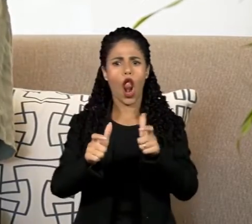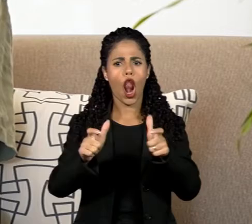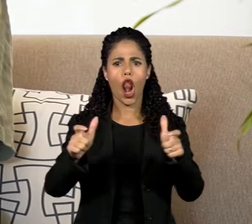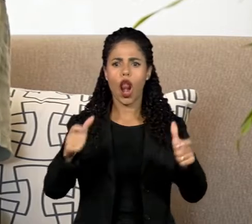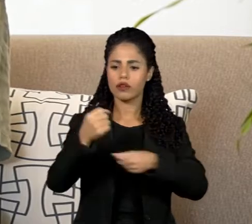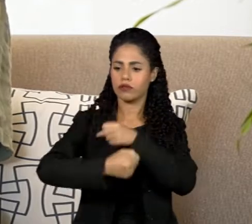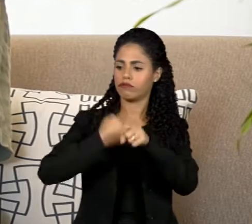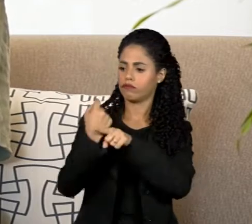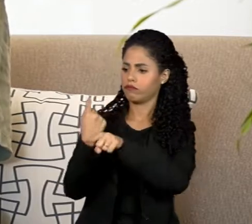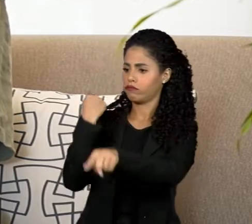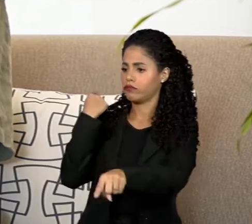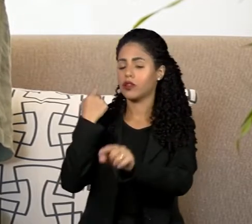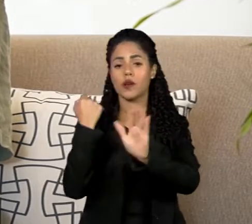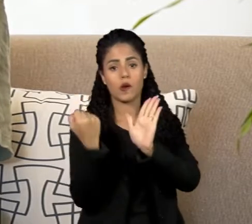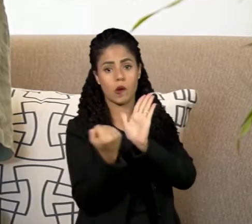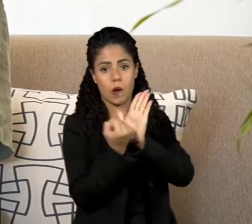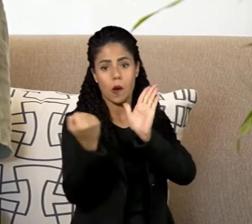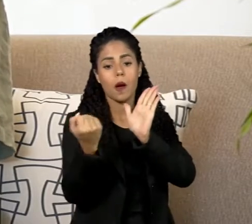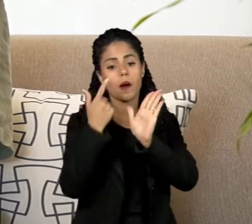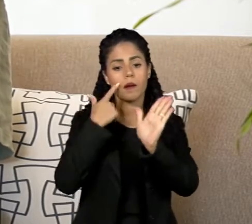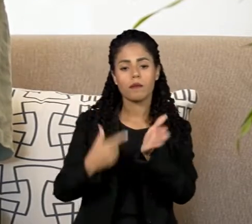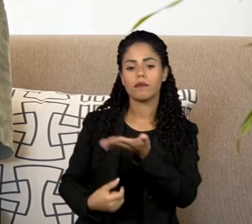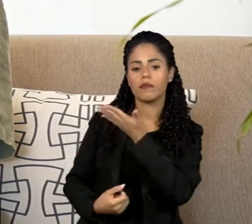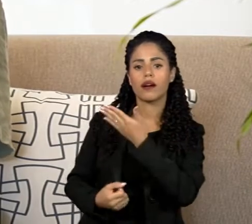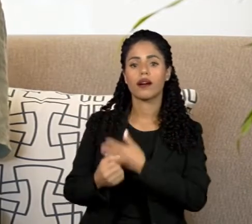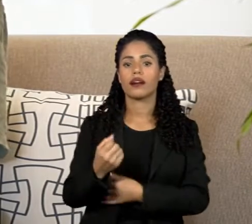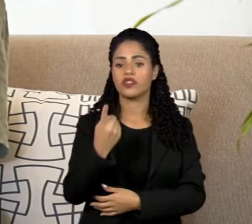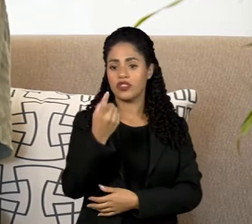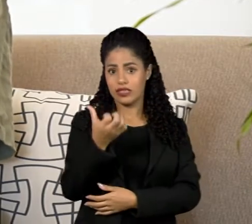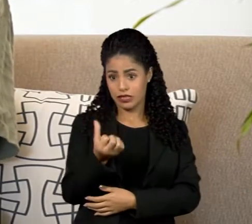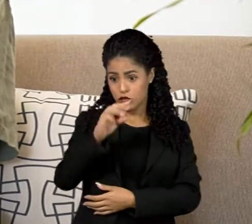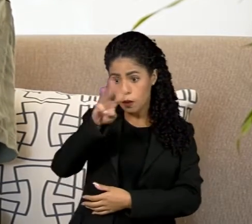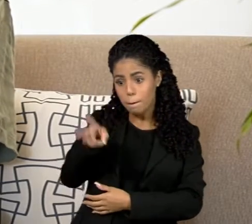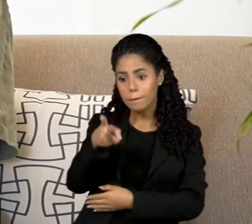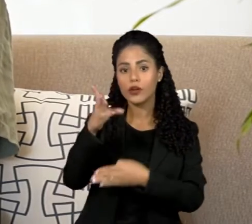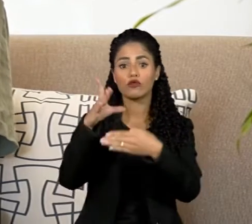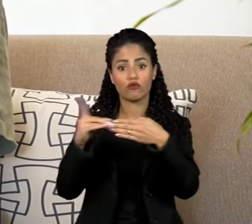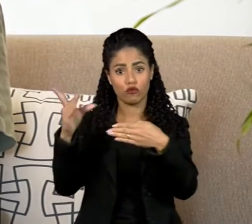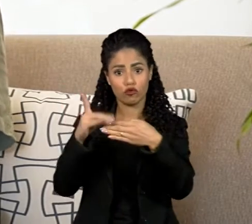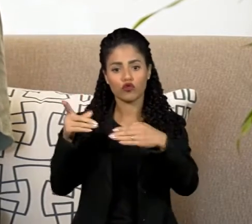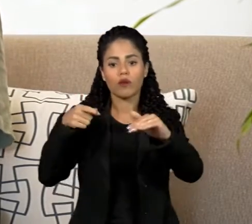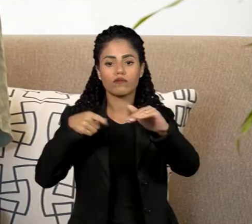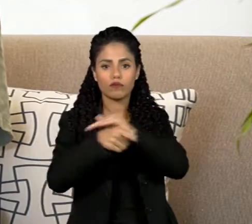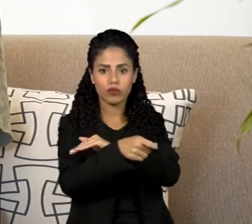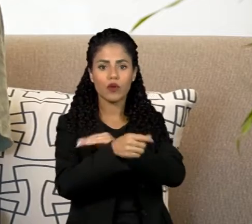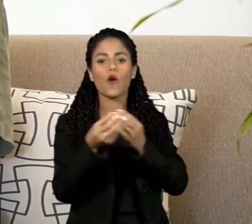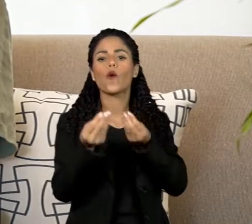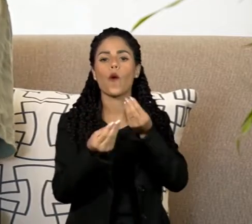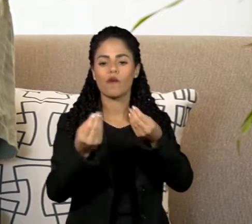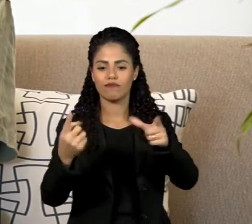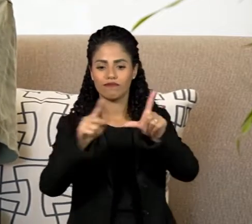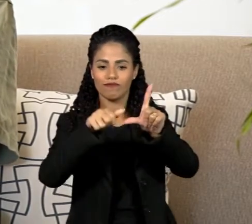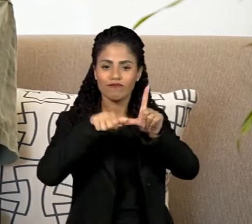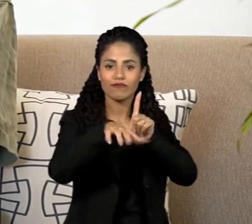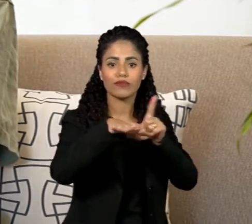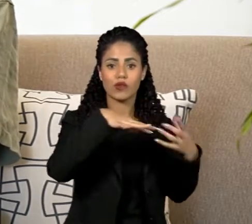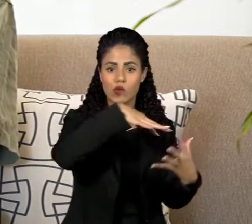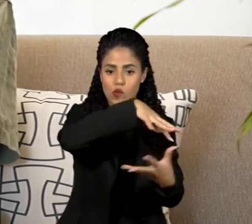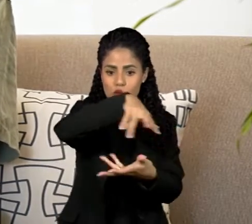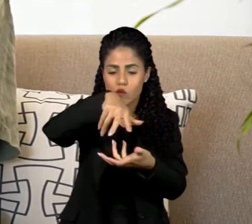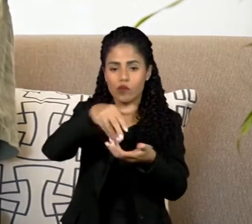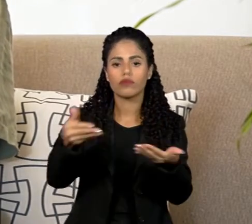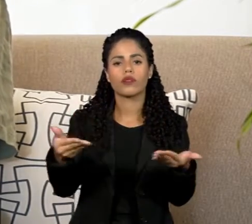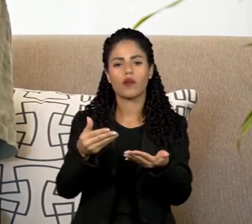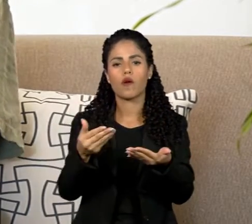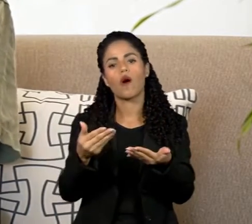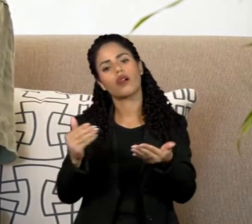passado, a marca era para bater 16 bilhões de dólares de investimento em campanhas de marketing de influência no mundo. Esse ano, essa previsão, até